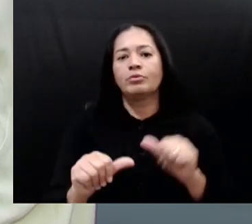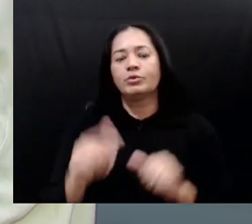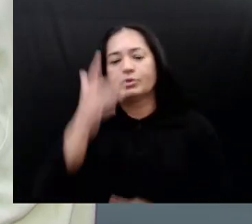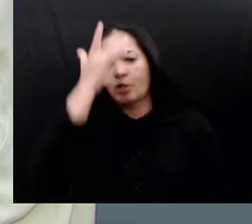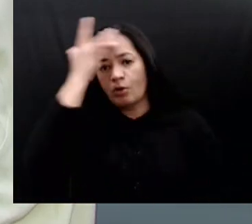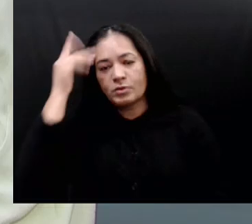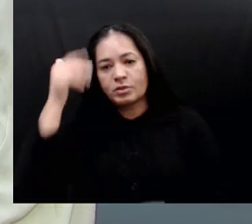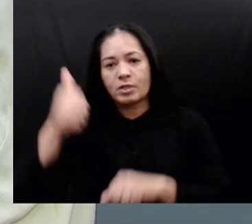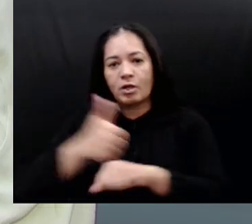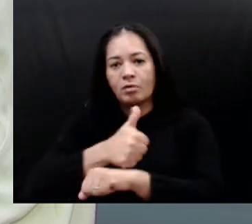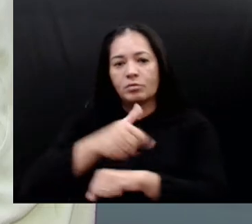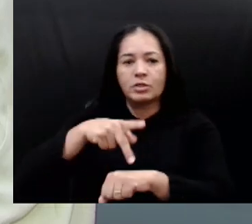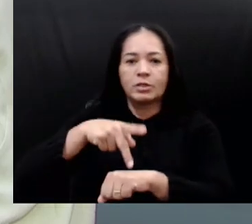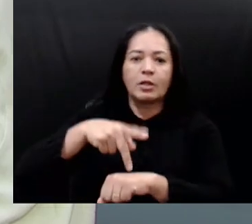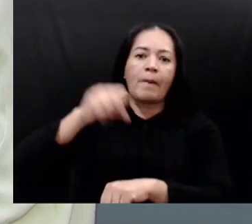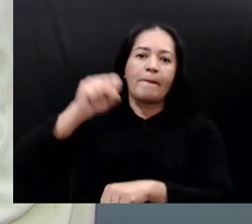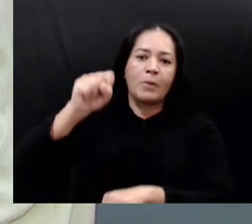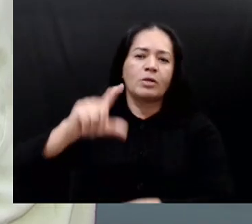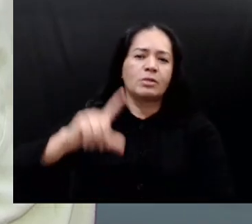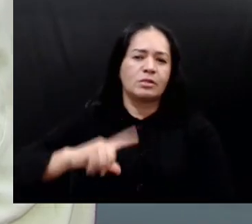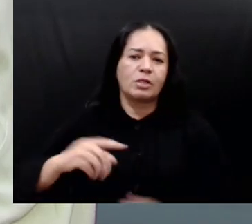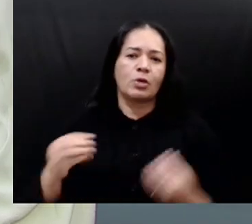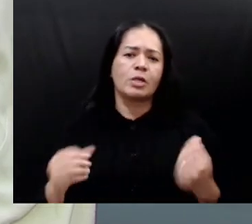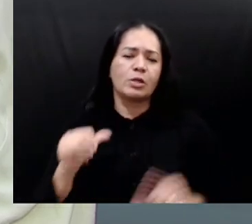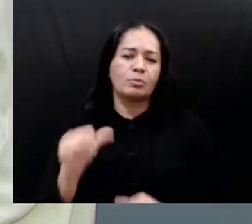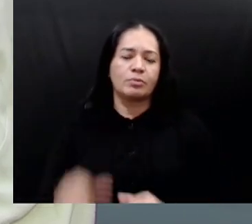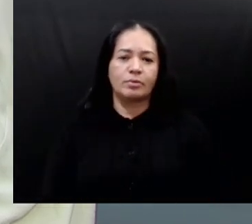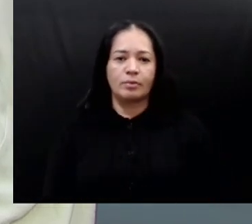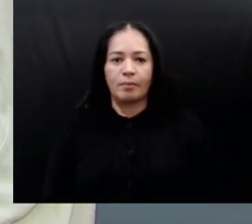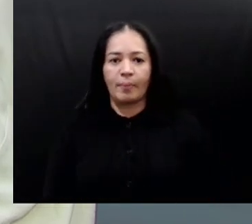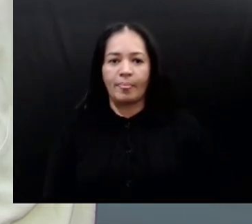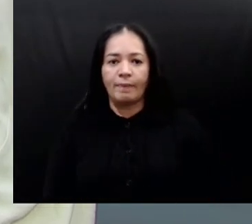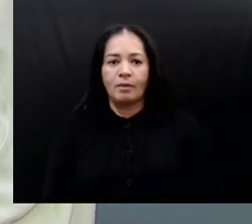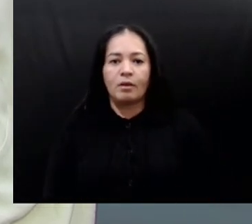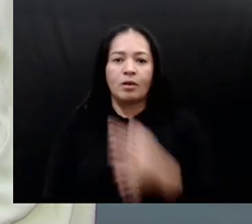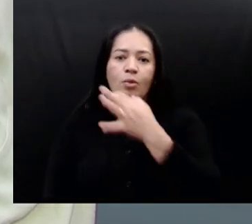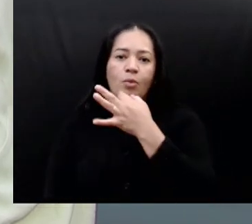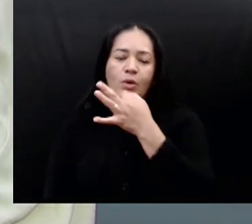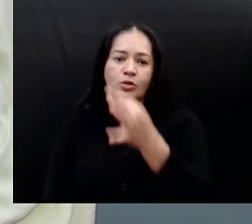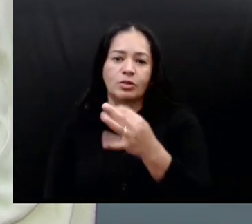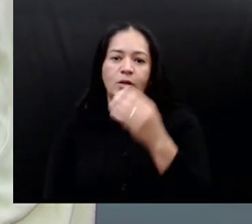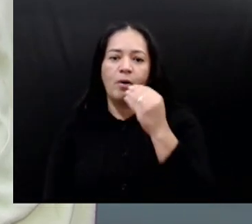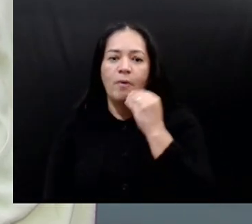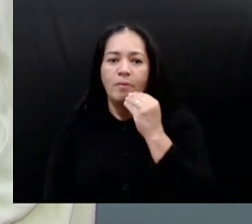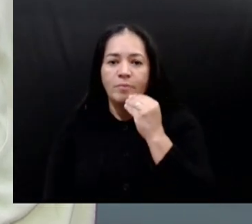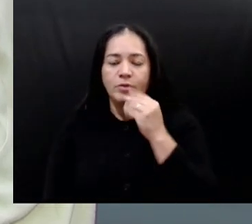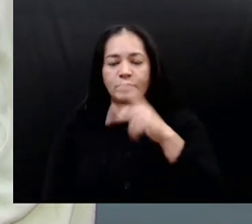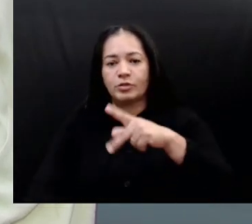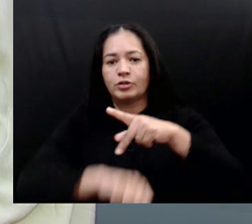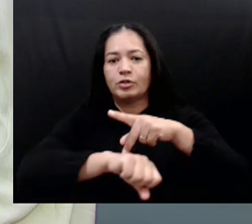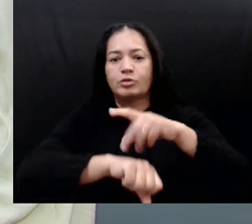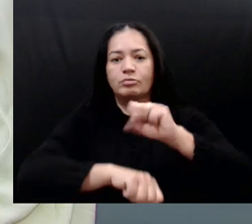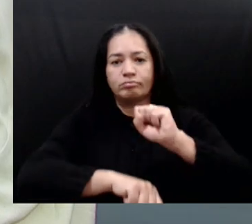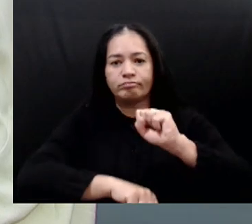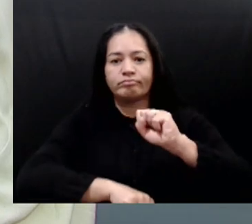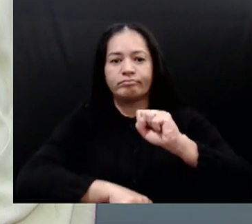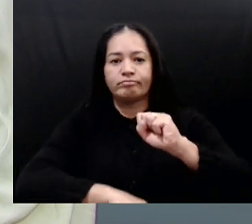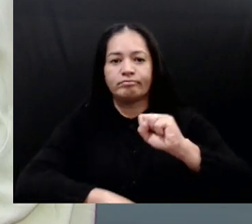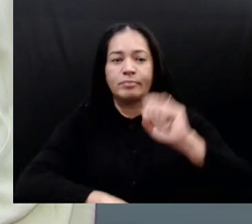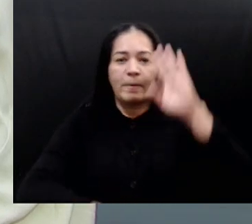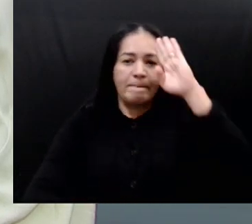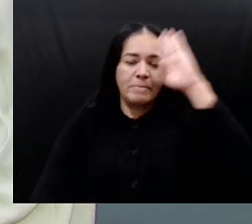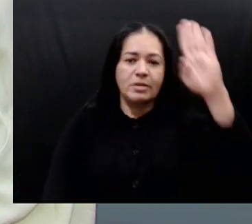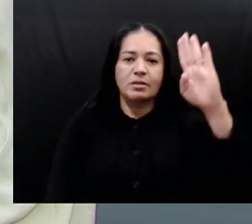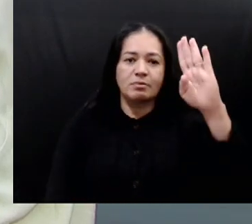mestrado, enfim, um doutorado? Olha, eu acho que essa oportunidade de fazer a pós-graduação, né, sobretudo essa pós-graduação